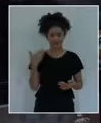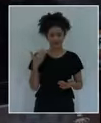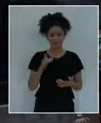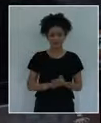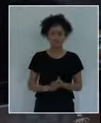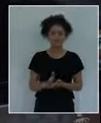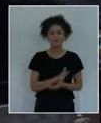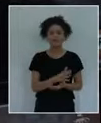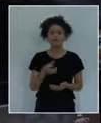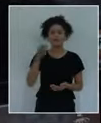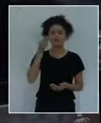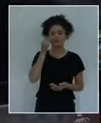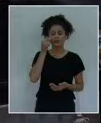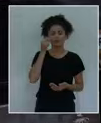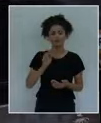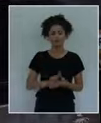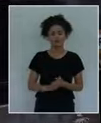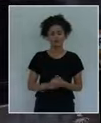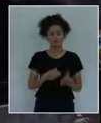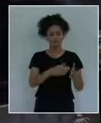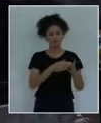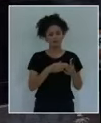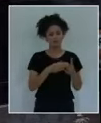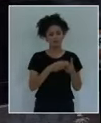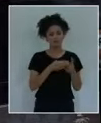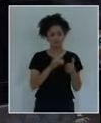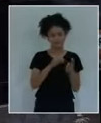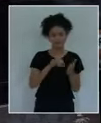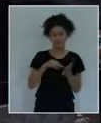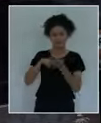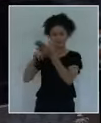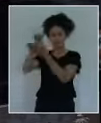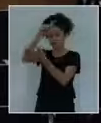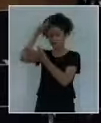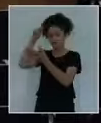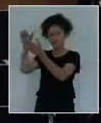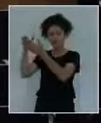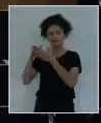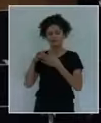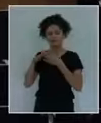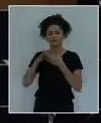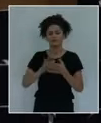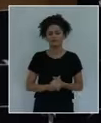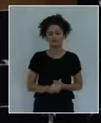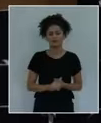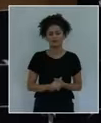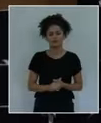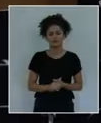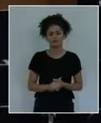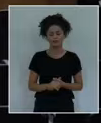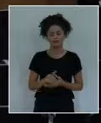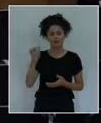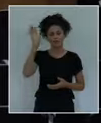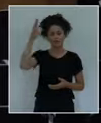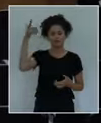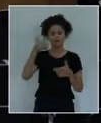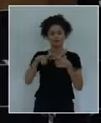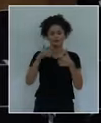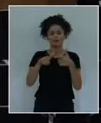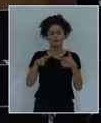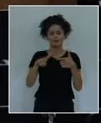Raimundo da Conceição Gomes requer envio de ofício ao executivo solicitando determinar providências